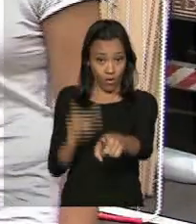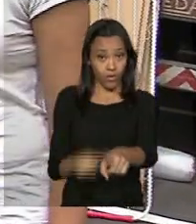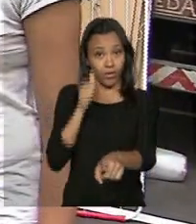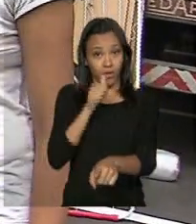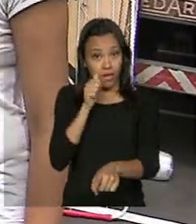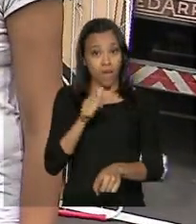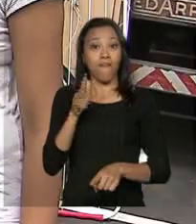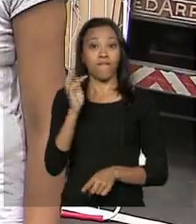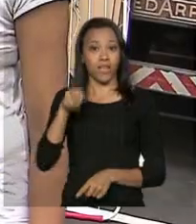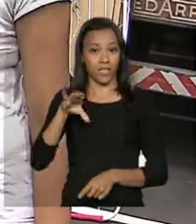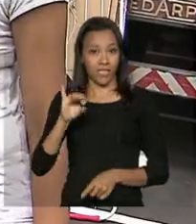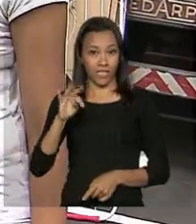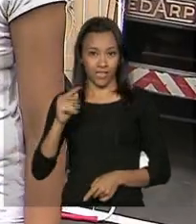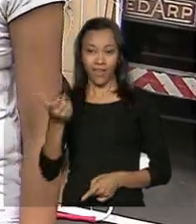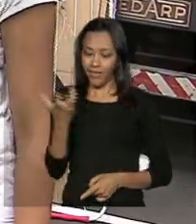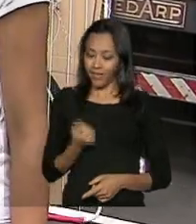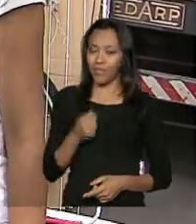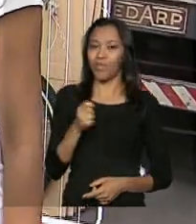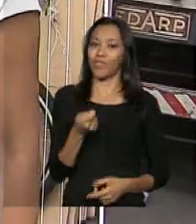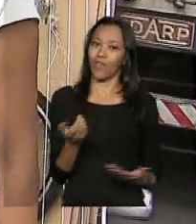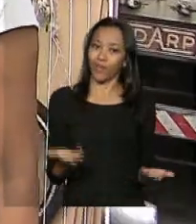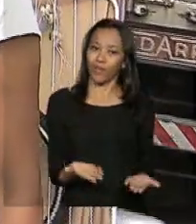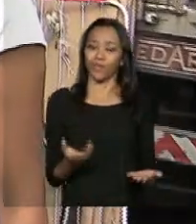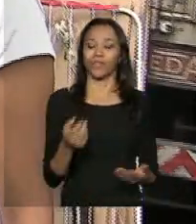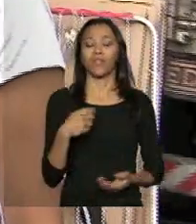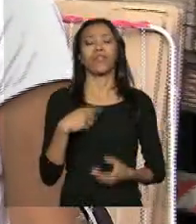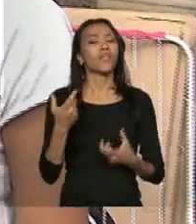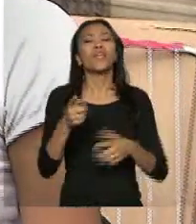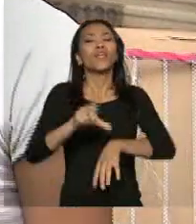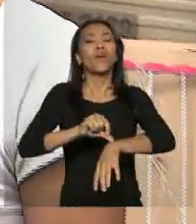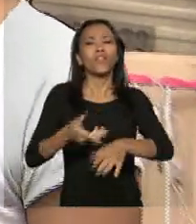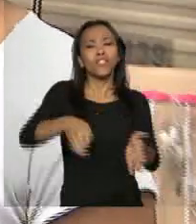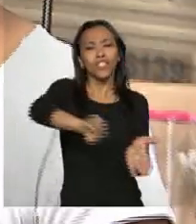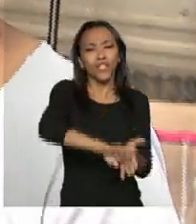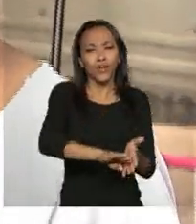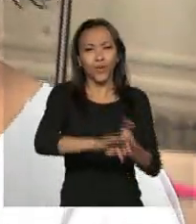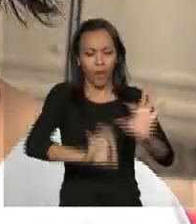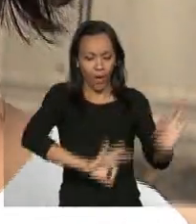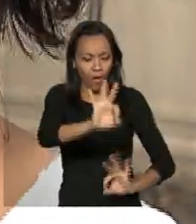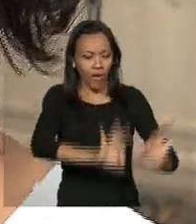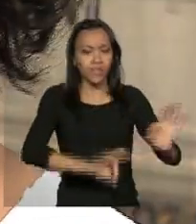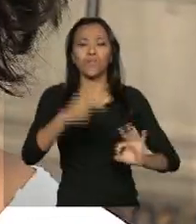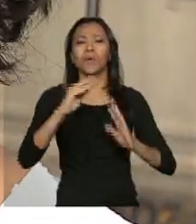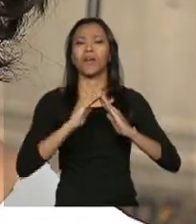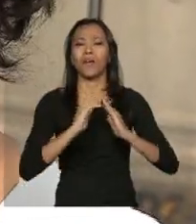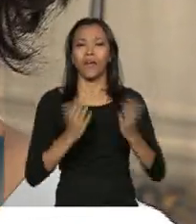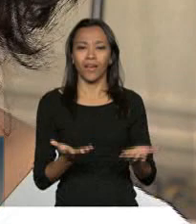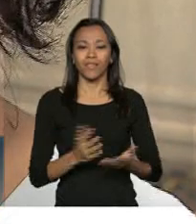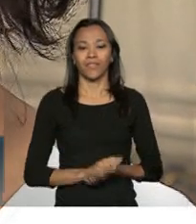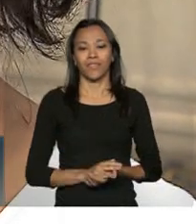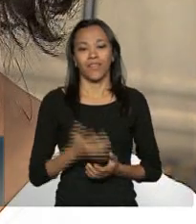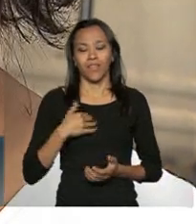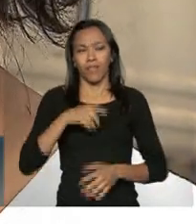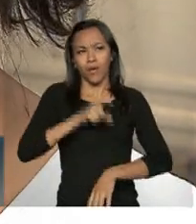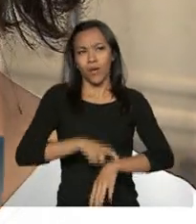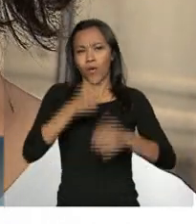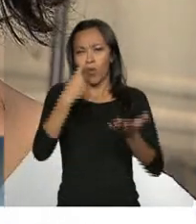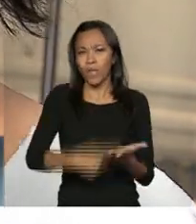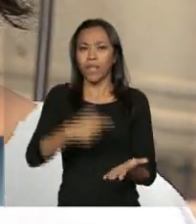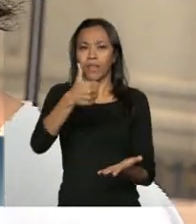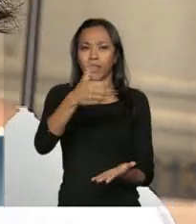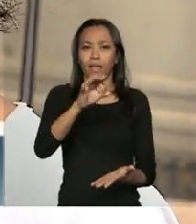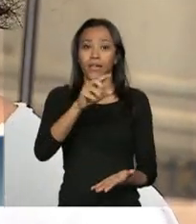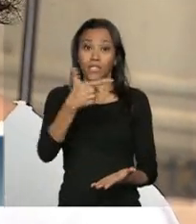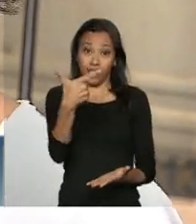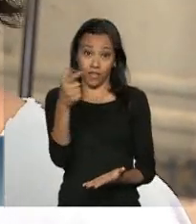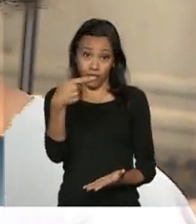realizou o sonho dela aqui em Osasco. Francisca, que horas você chegou para fazer a sua mudança? Chegou até antes do combinado, né? Isso mesmo, estava marcado para 10h20 e